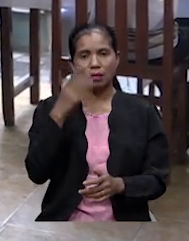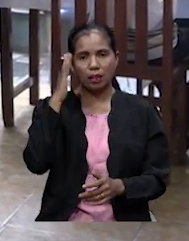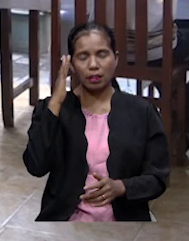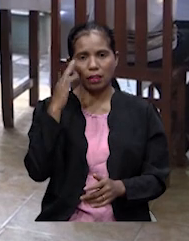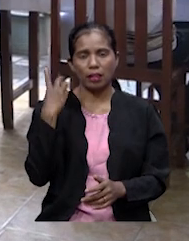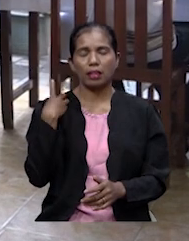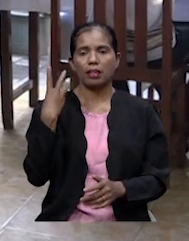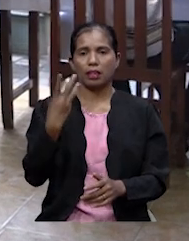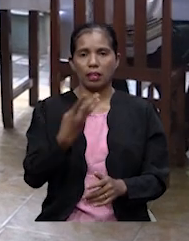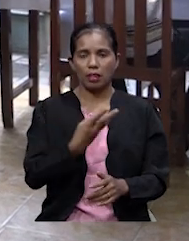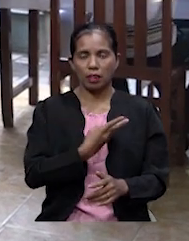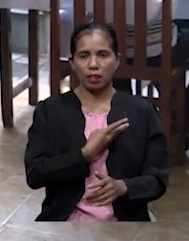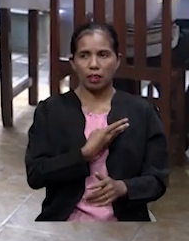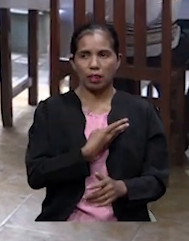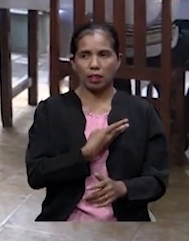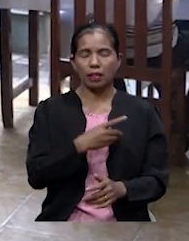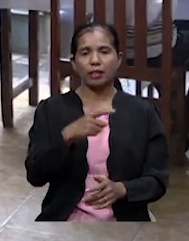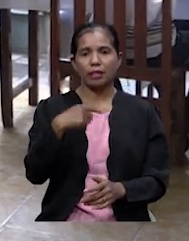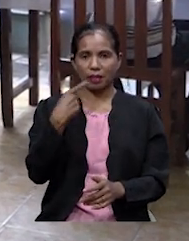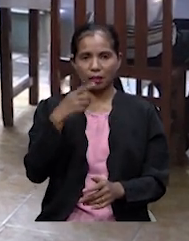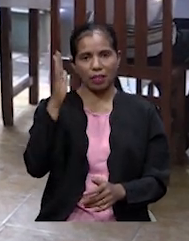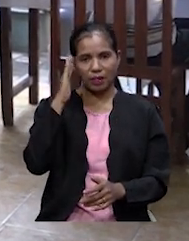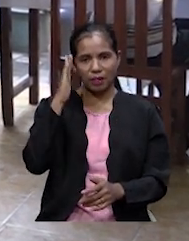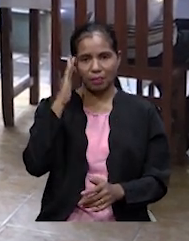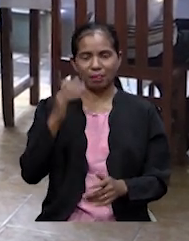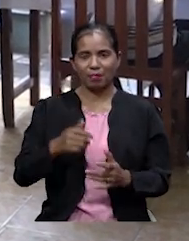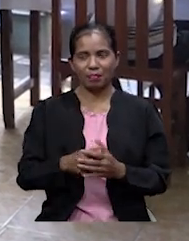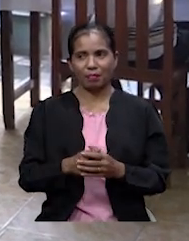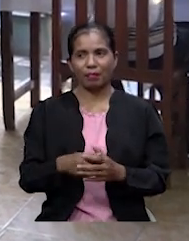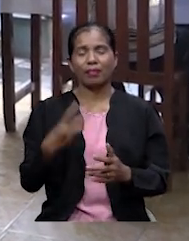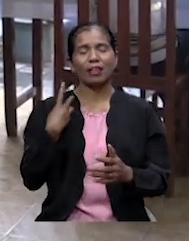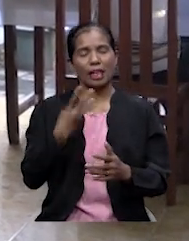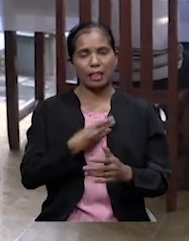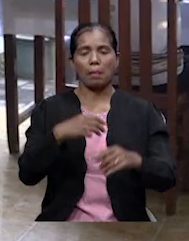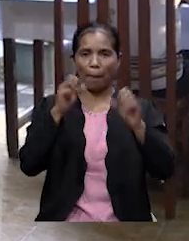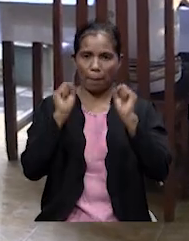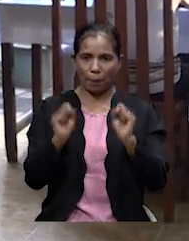ita sema kata ne ita mos bele